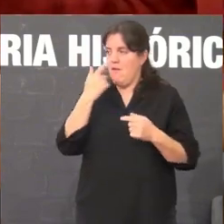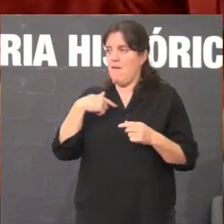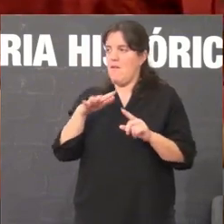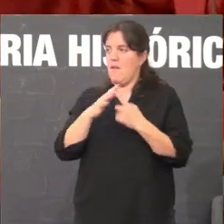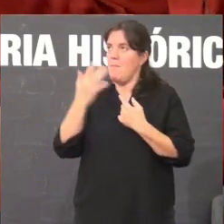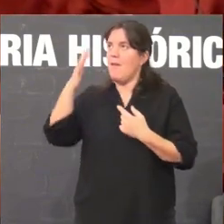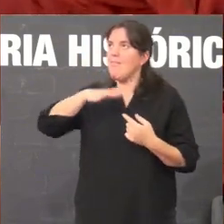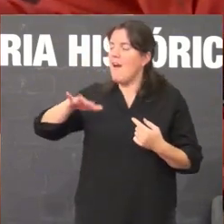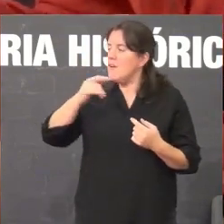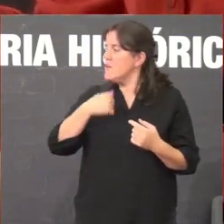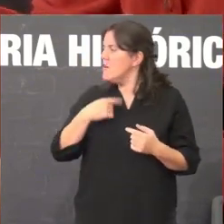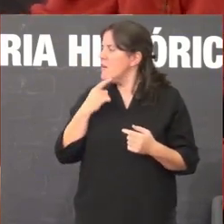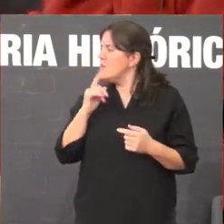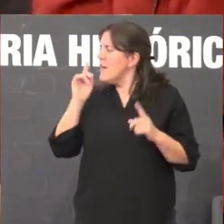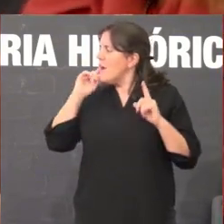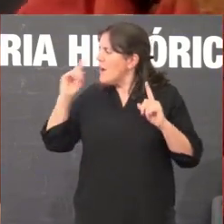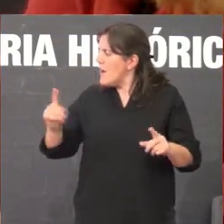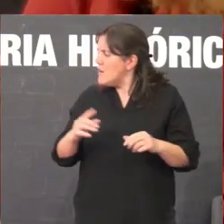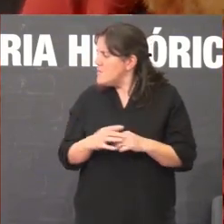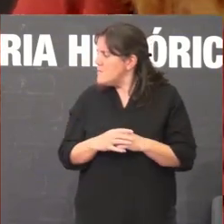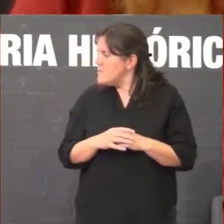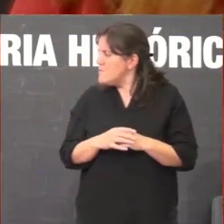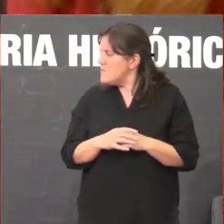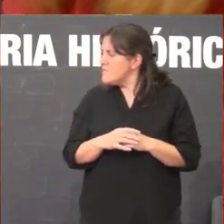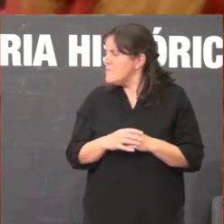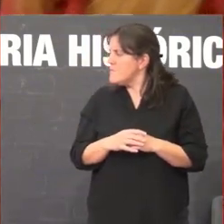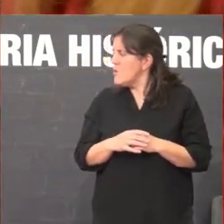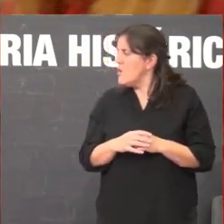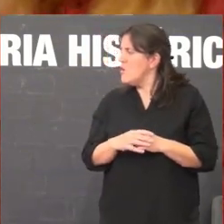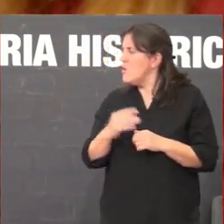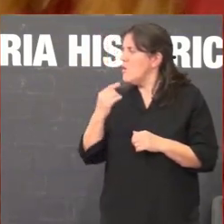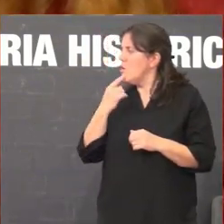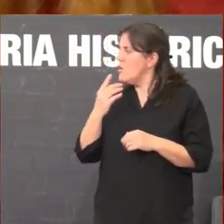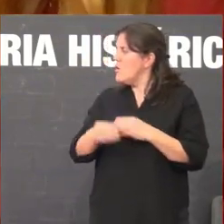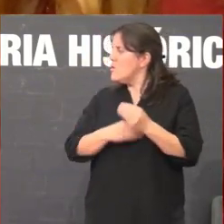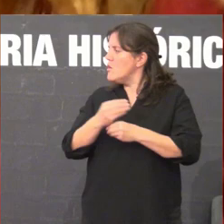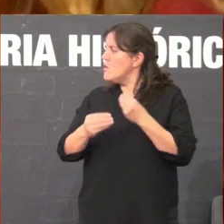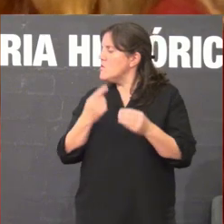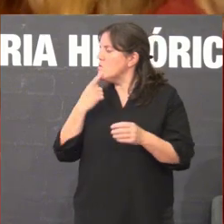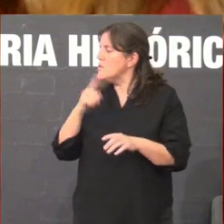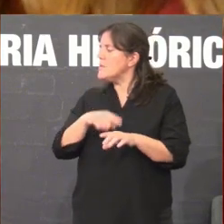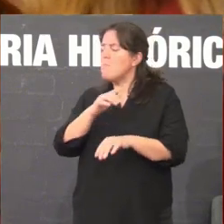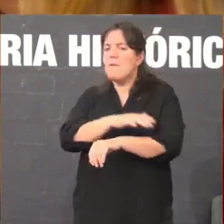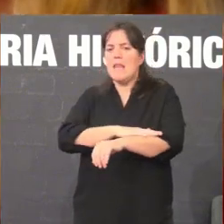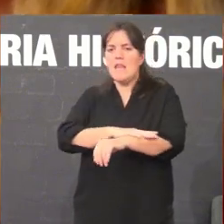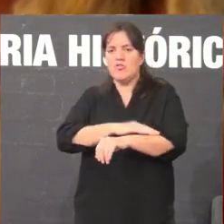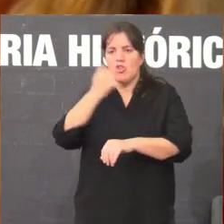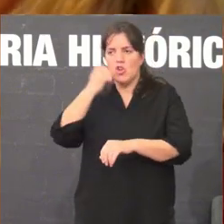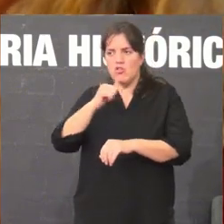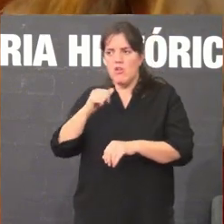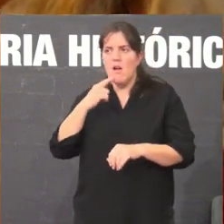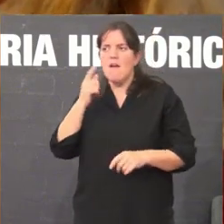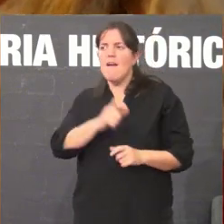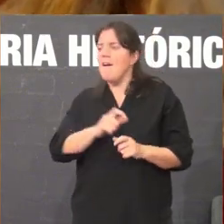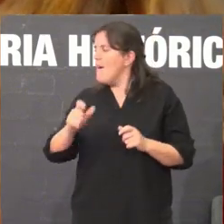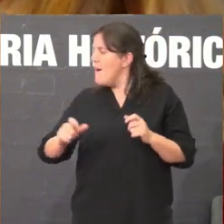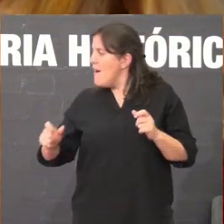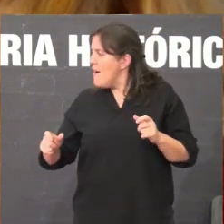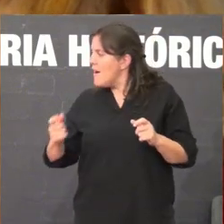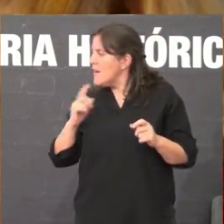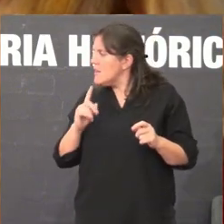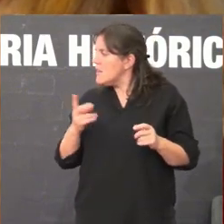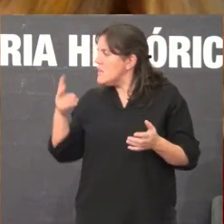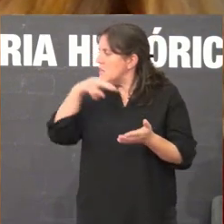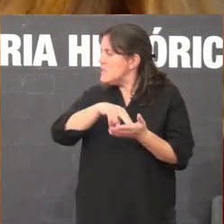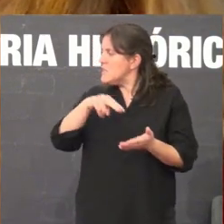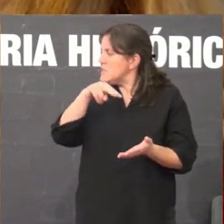Parlamento, onde estivesse o Durão Barroso, onde estivesse o Durão Barroso, não, tivesse o Passos Coelho, onde estivessem os seus ministros, havia gente a canto que se levantava à